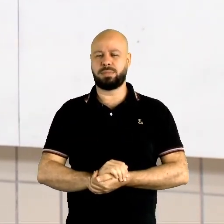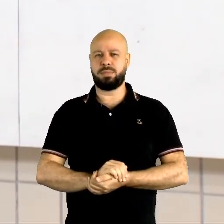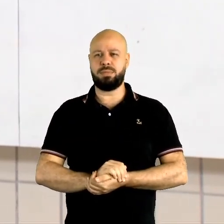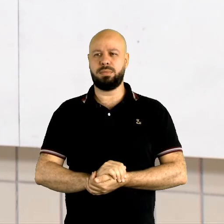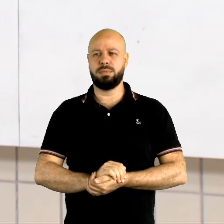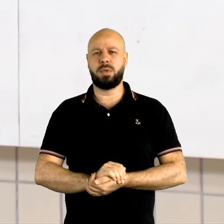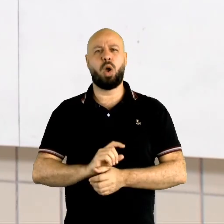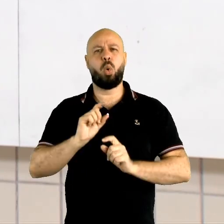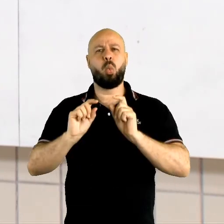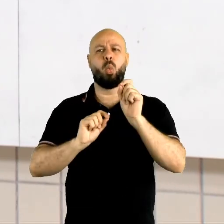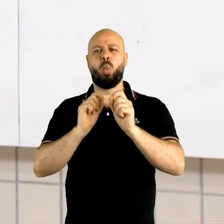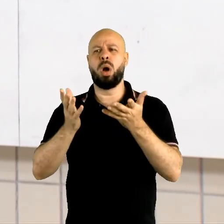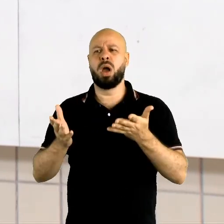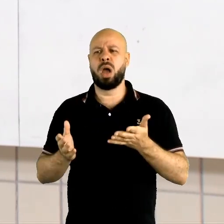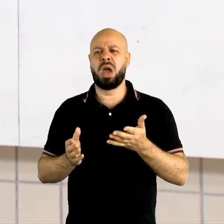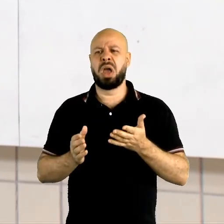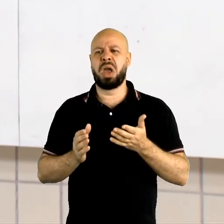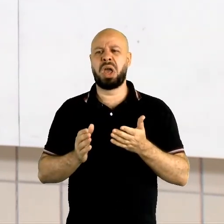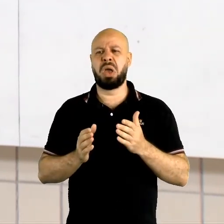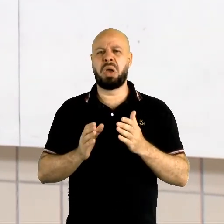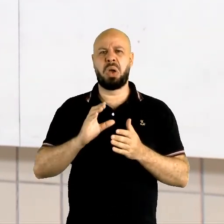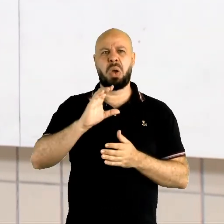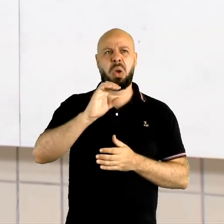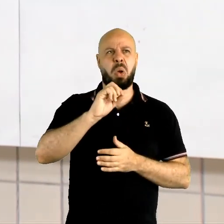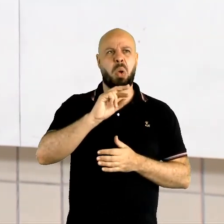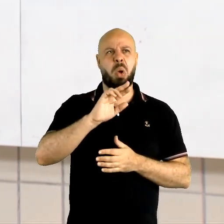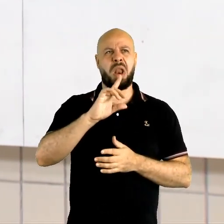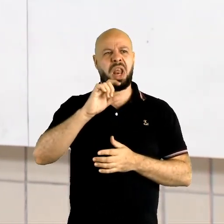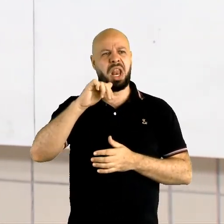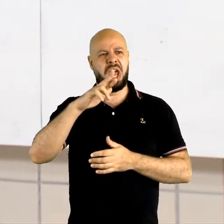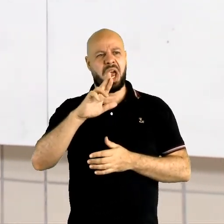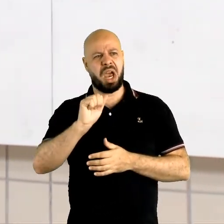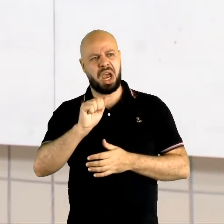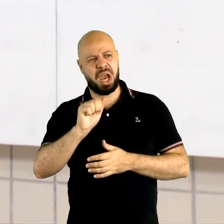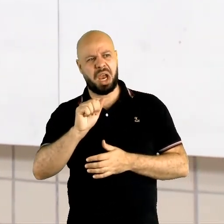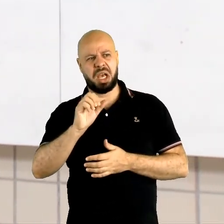O que é coordenar a sequência, professora?